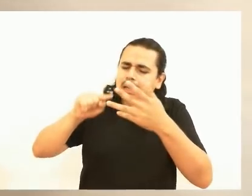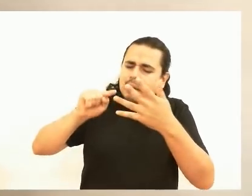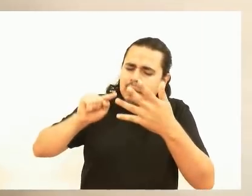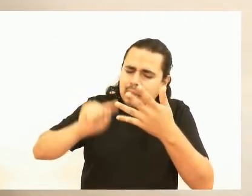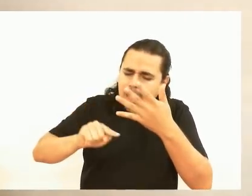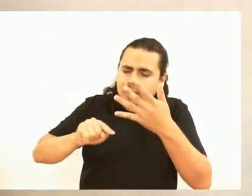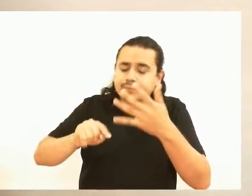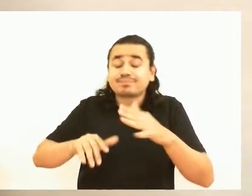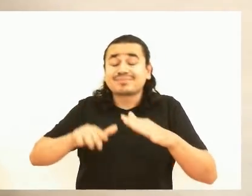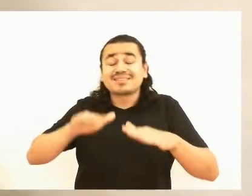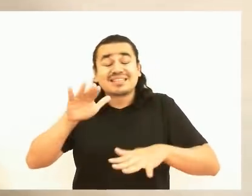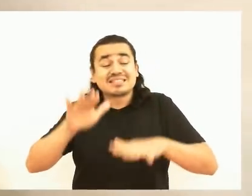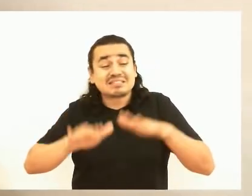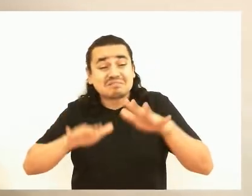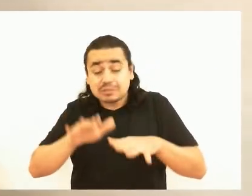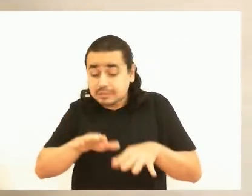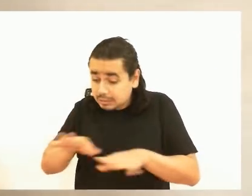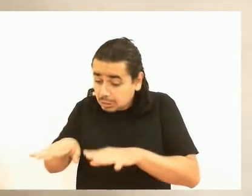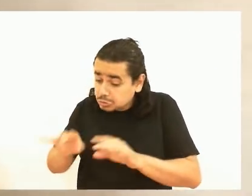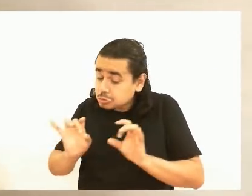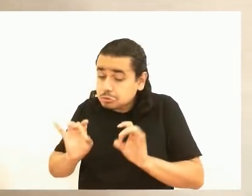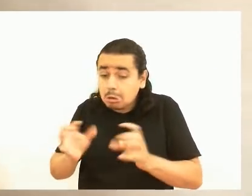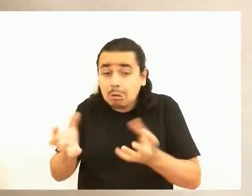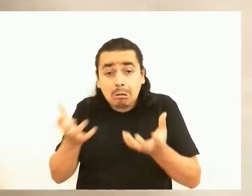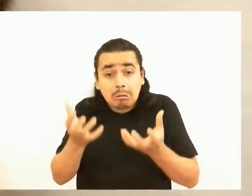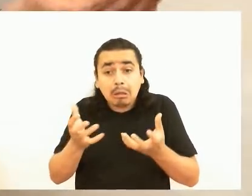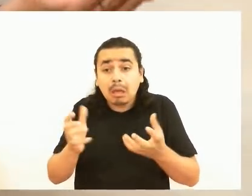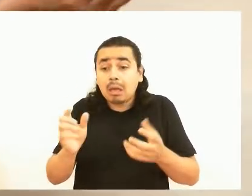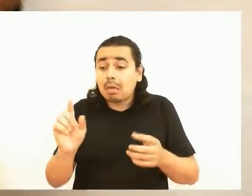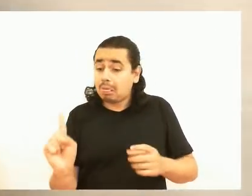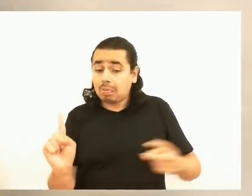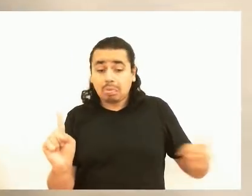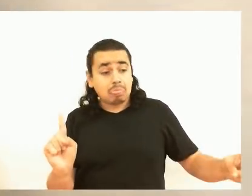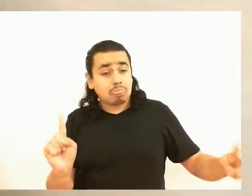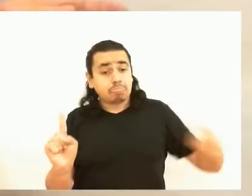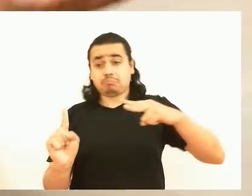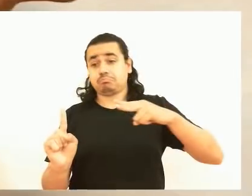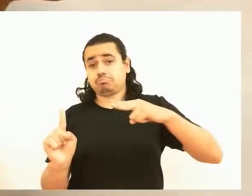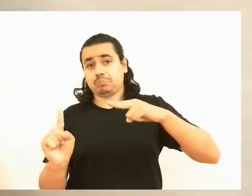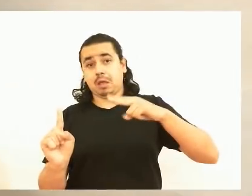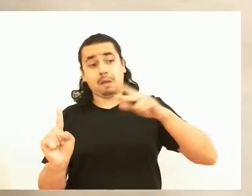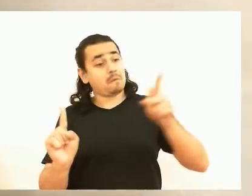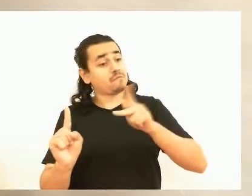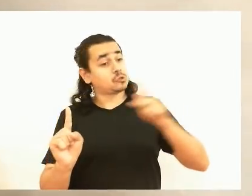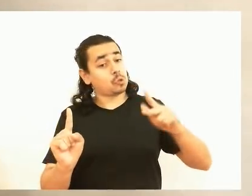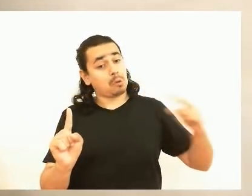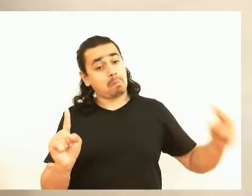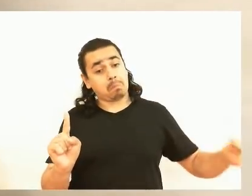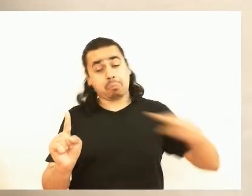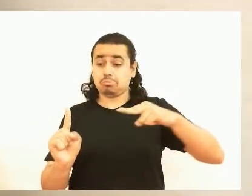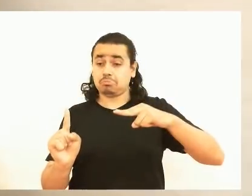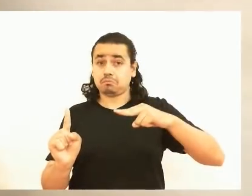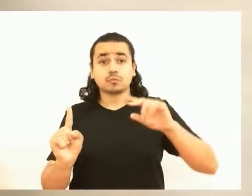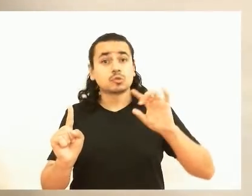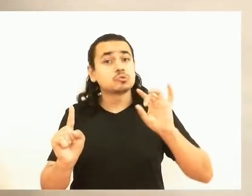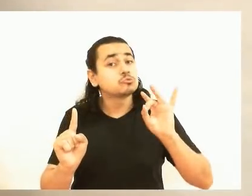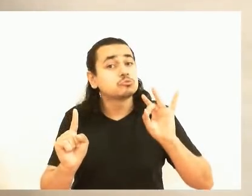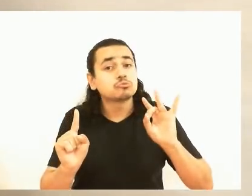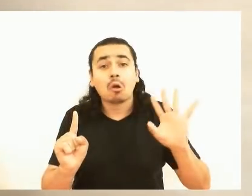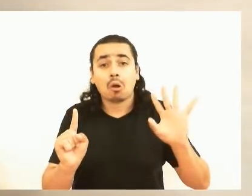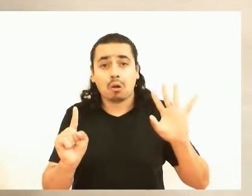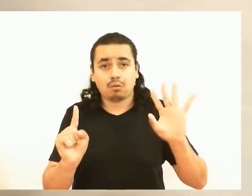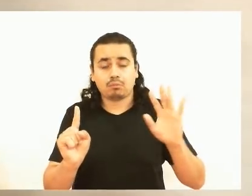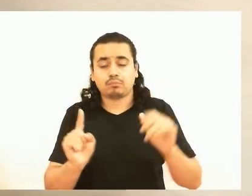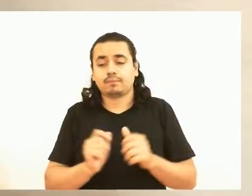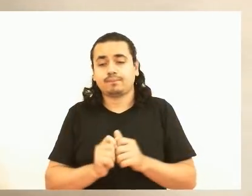e às vezes aquela criança só está querendo olhar do professor o olhar de alguém